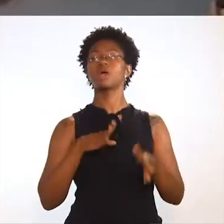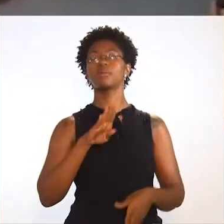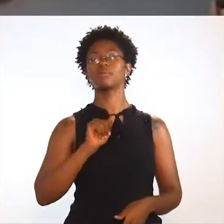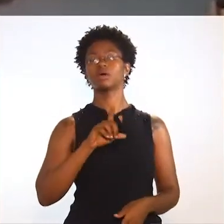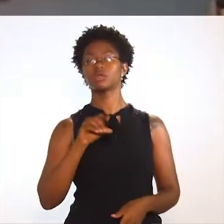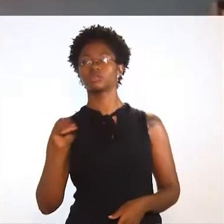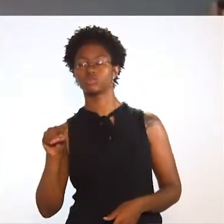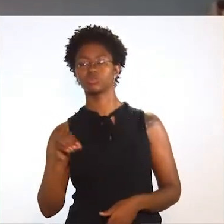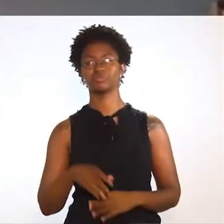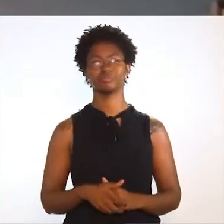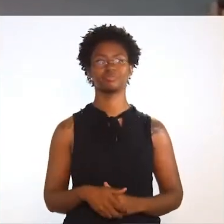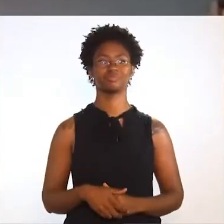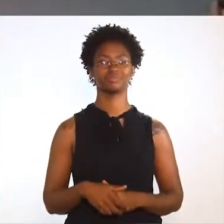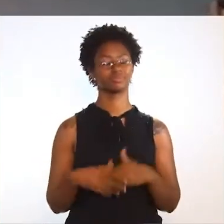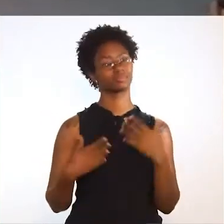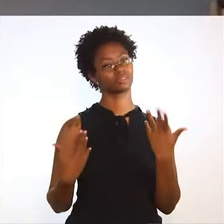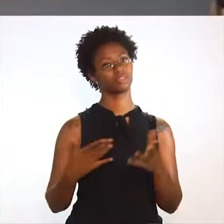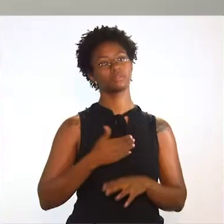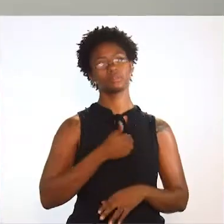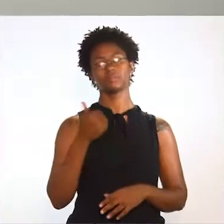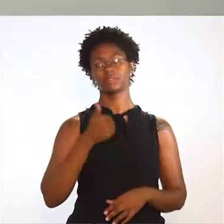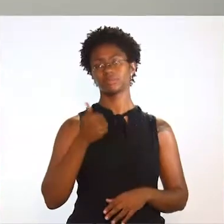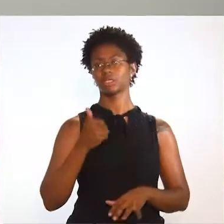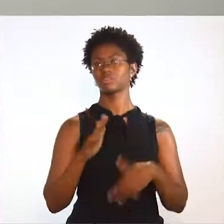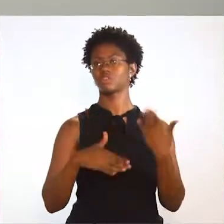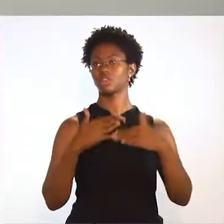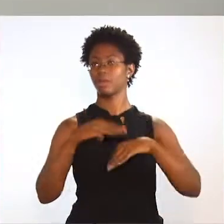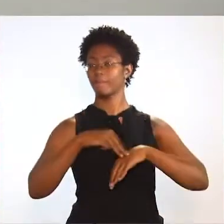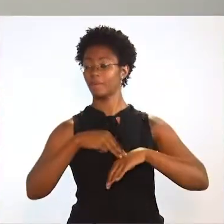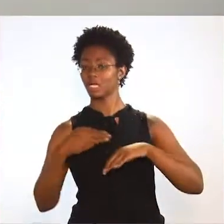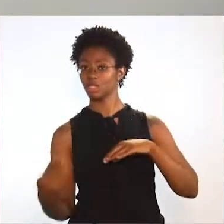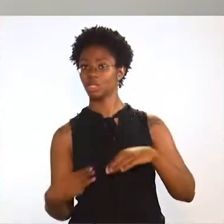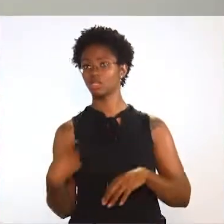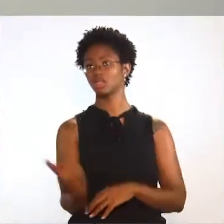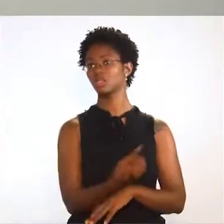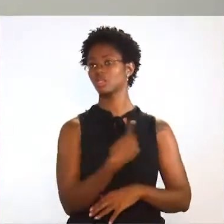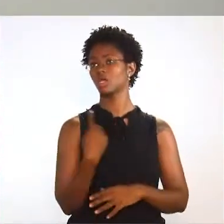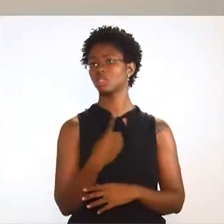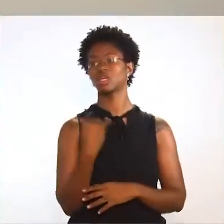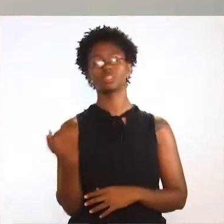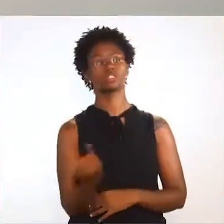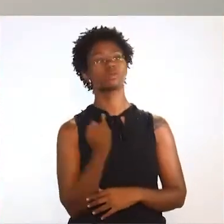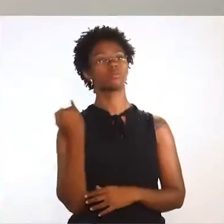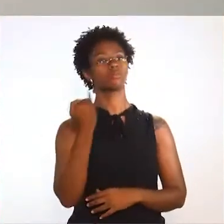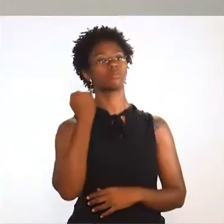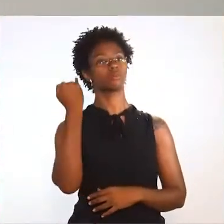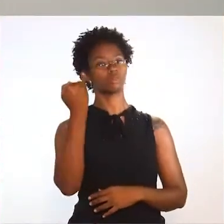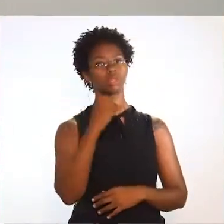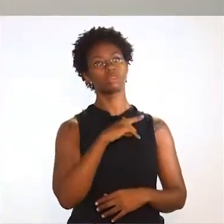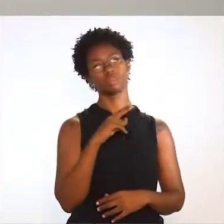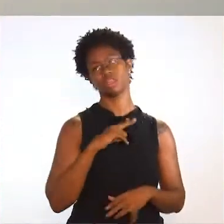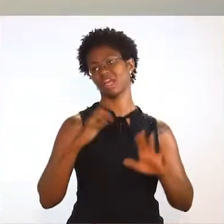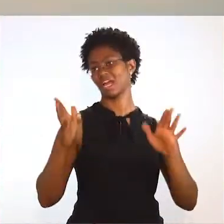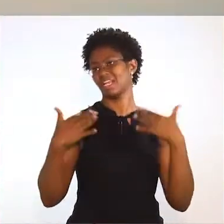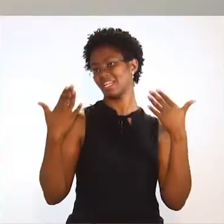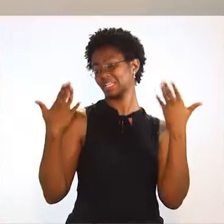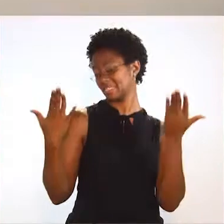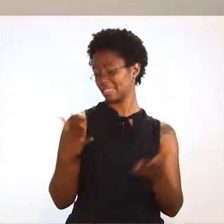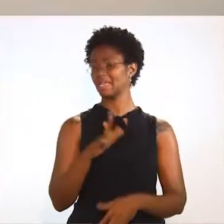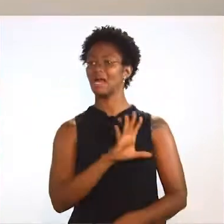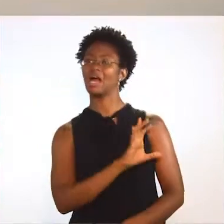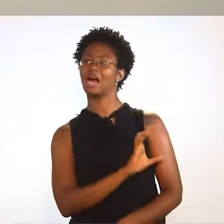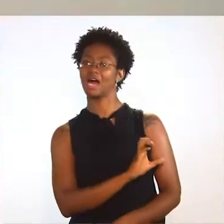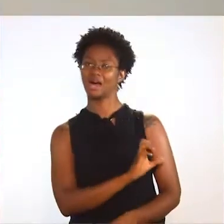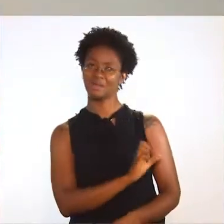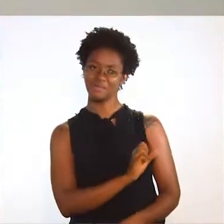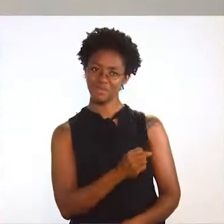Badu? Isso. Primeiro, a gente desenvolveu uma metodologia que, para nós, era importante ter alguns ingredientes, que era alegria,